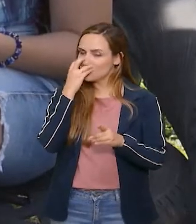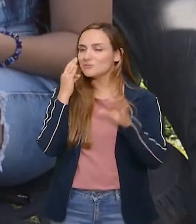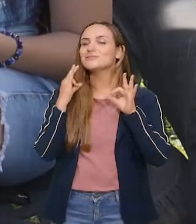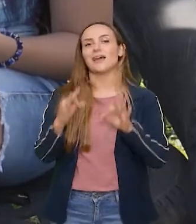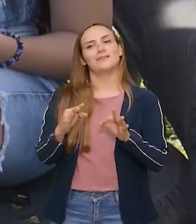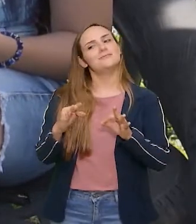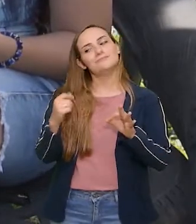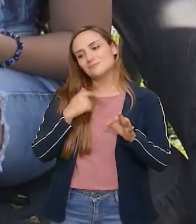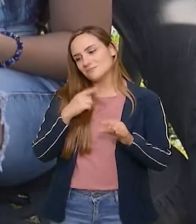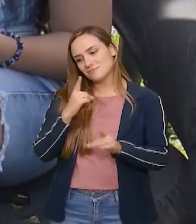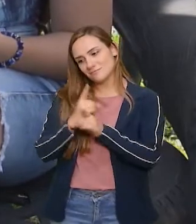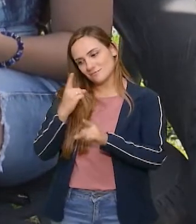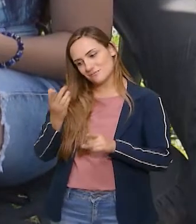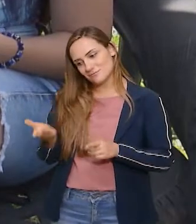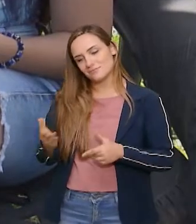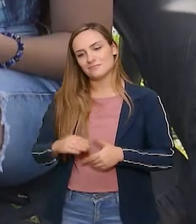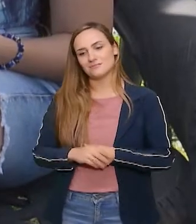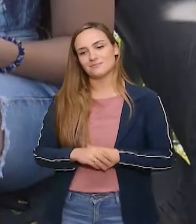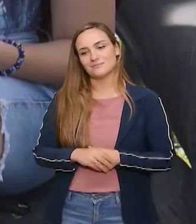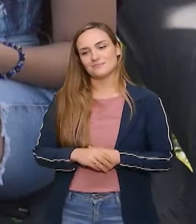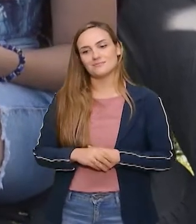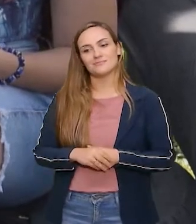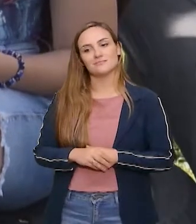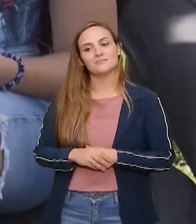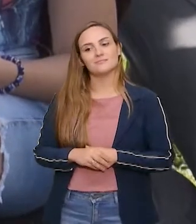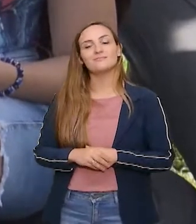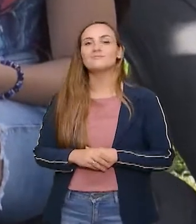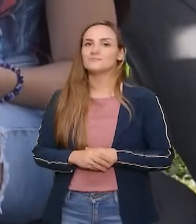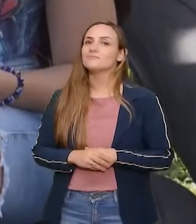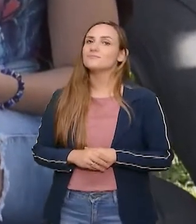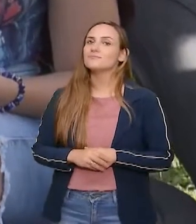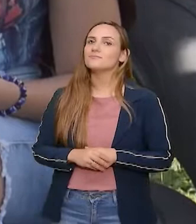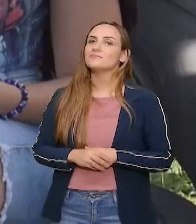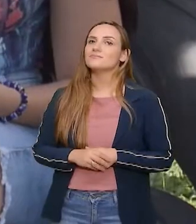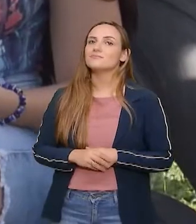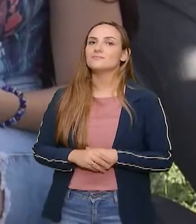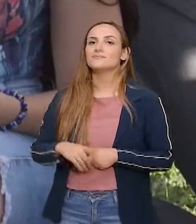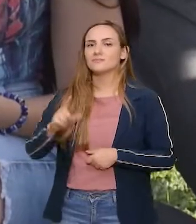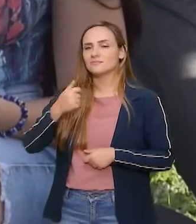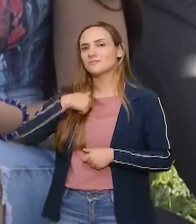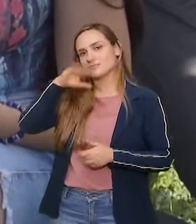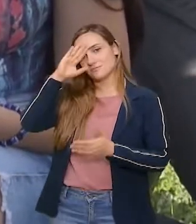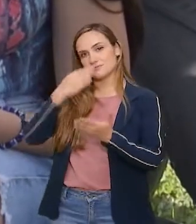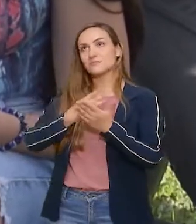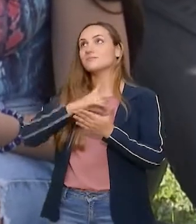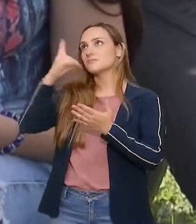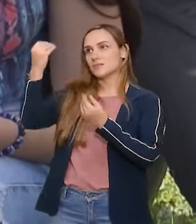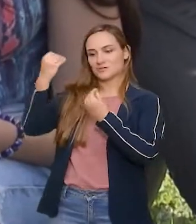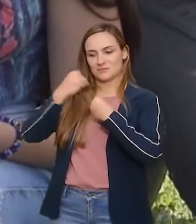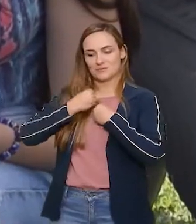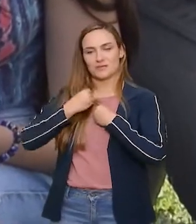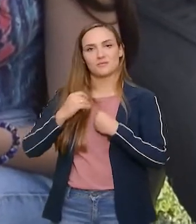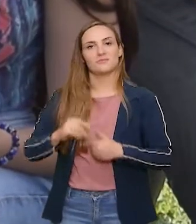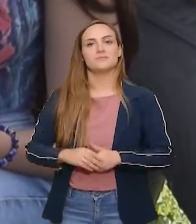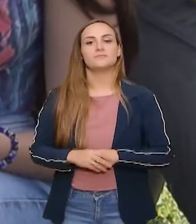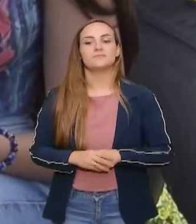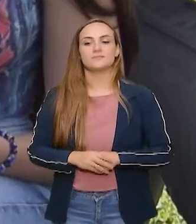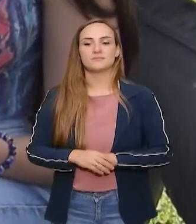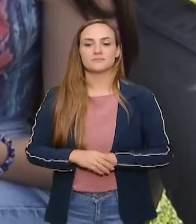apareceu. E hoje eu acredito que foi enviado de Deus mesmo.